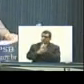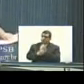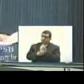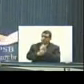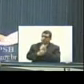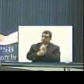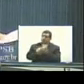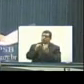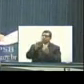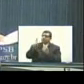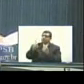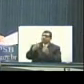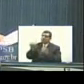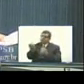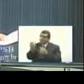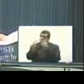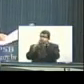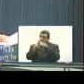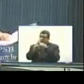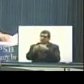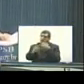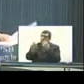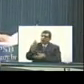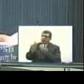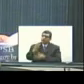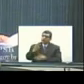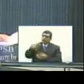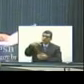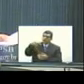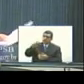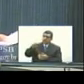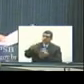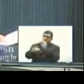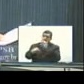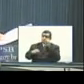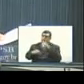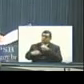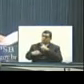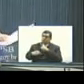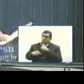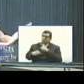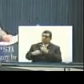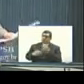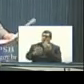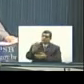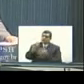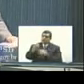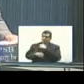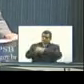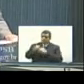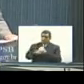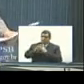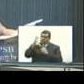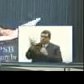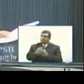você em seis meses gastar 70% do que você tem para gastar o ano inteiro